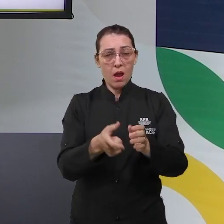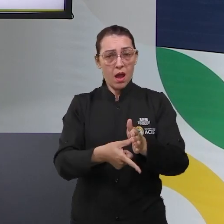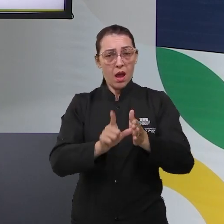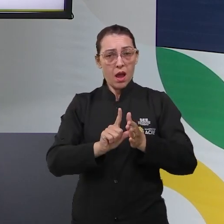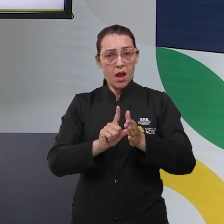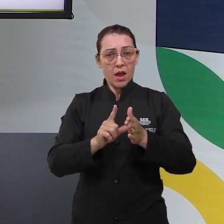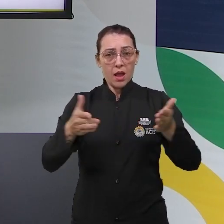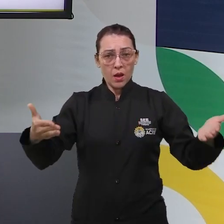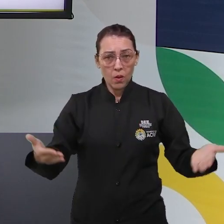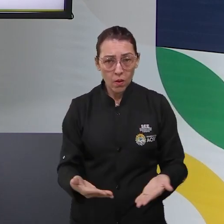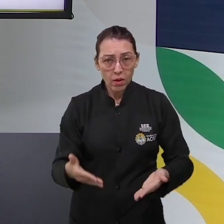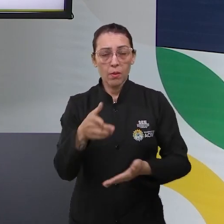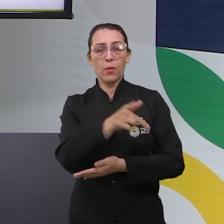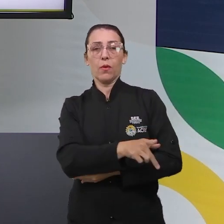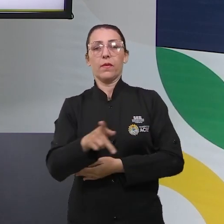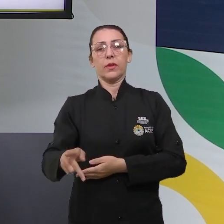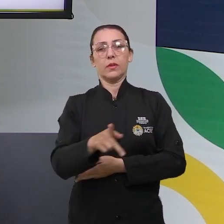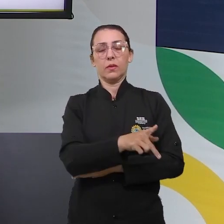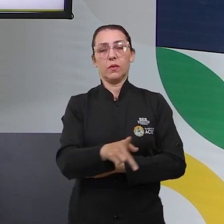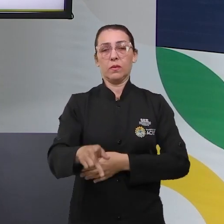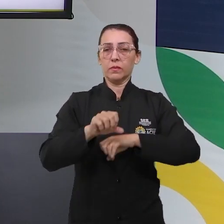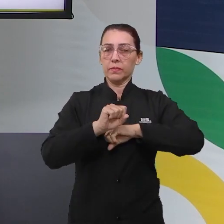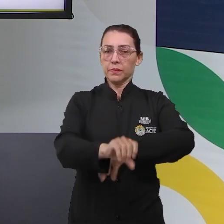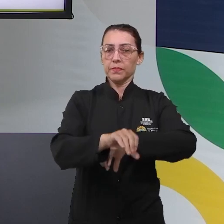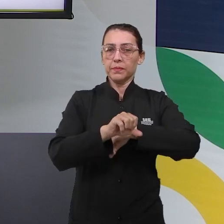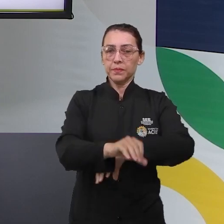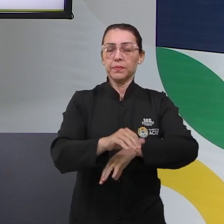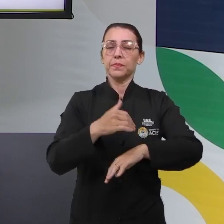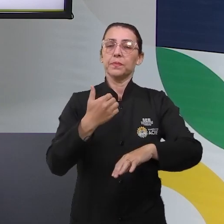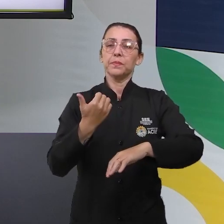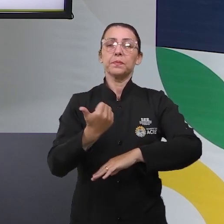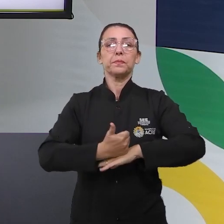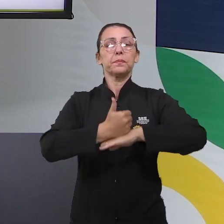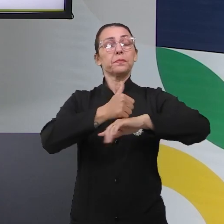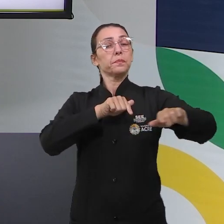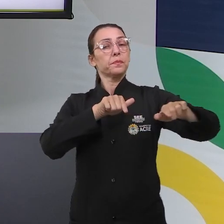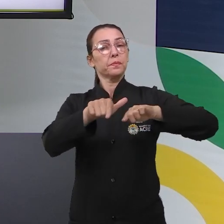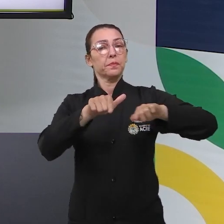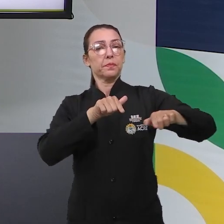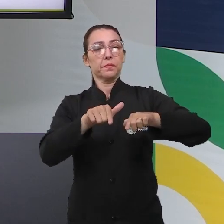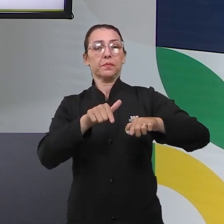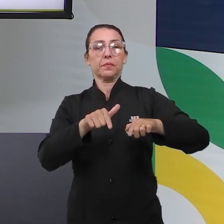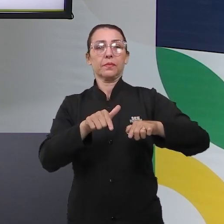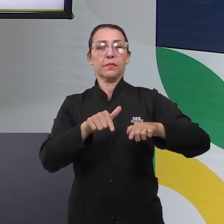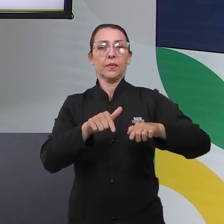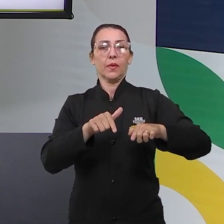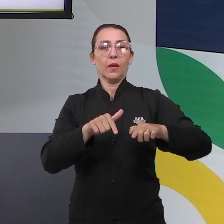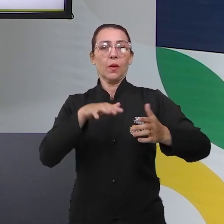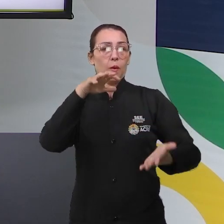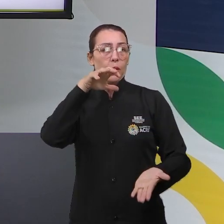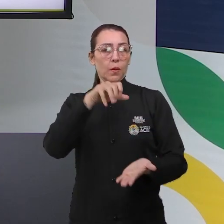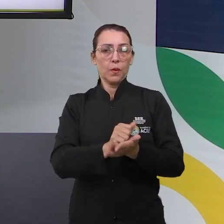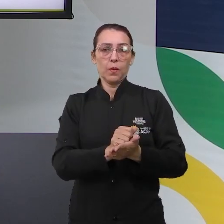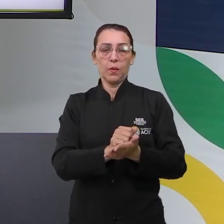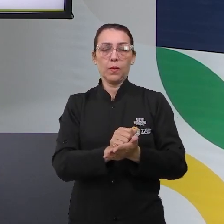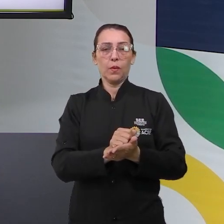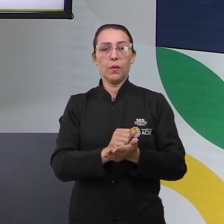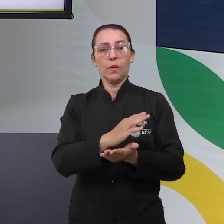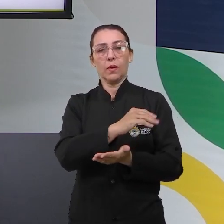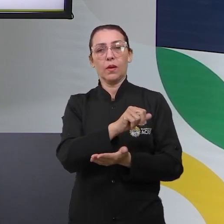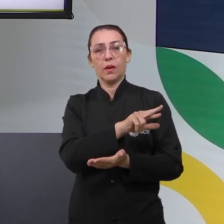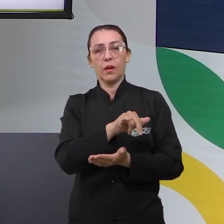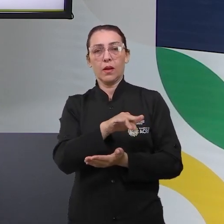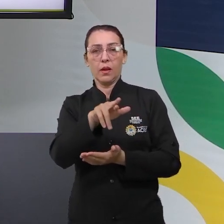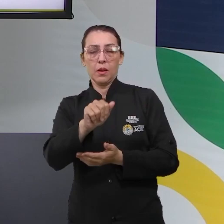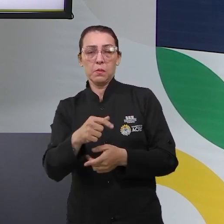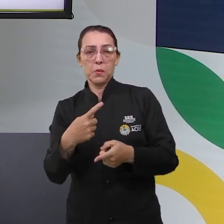claro, à profissão da docência. Então, esses trabalhos desenvolvidos, profissões, nem sempre elas se consolidam como carreira, porque muitas